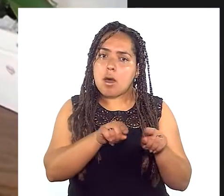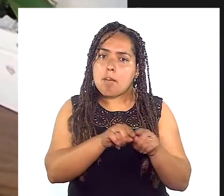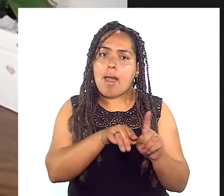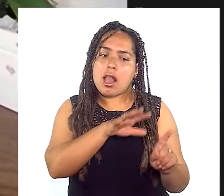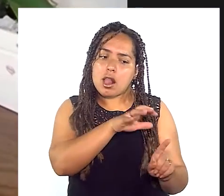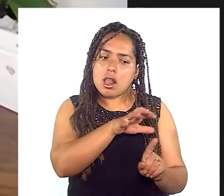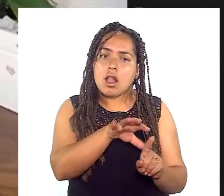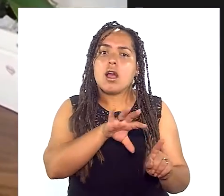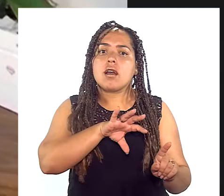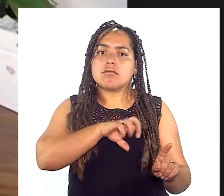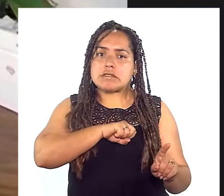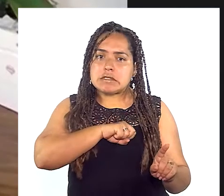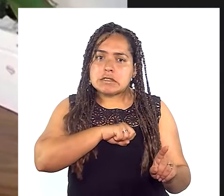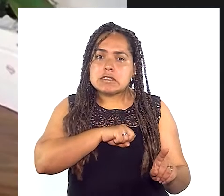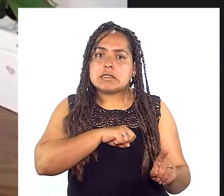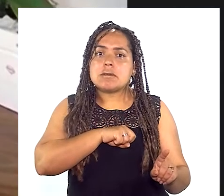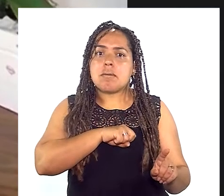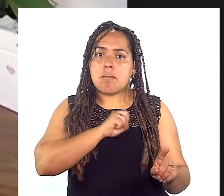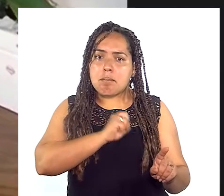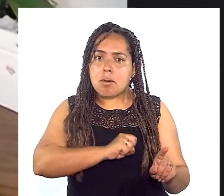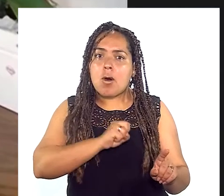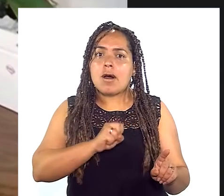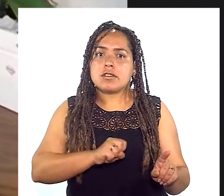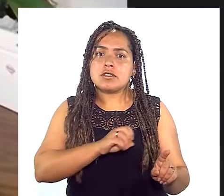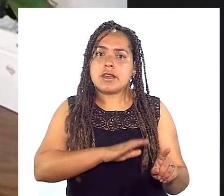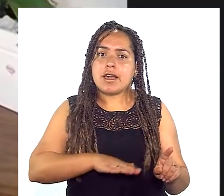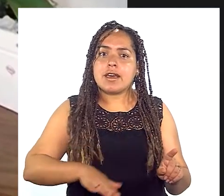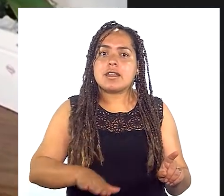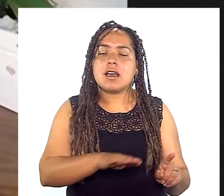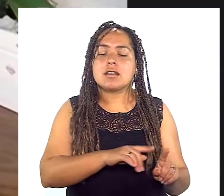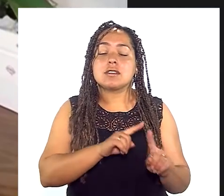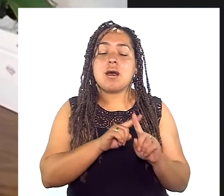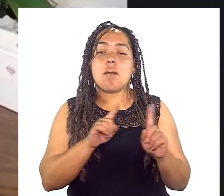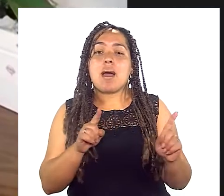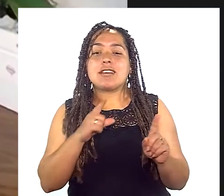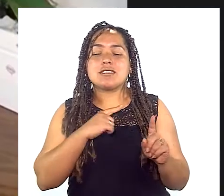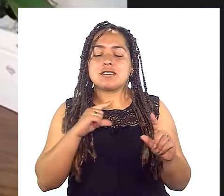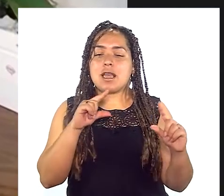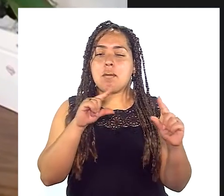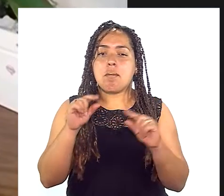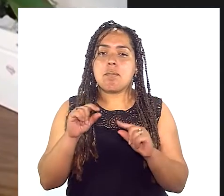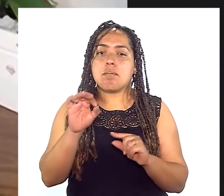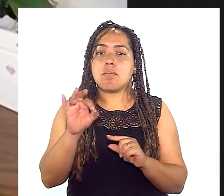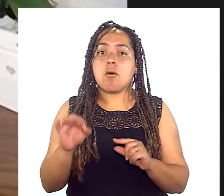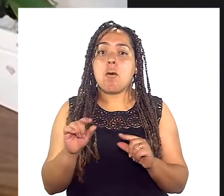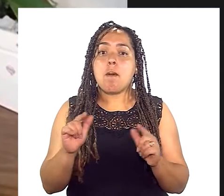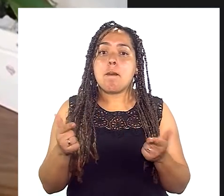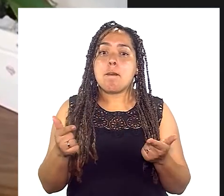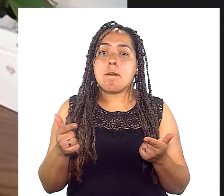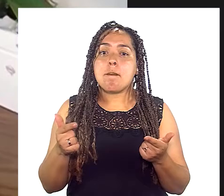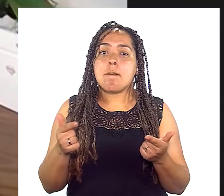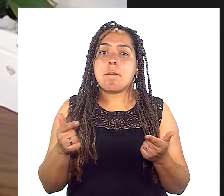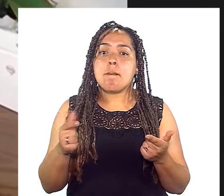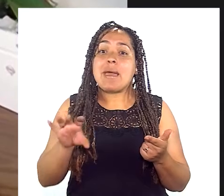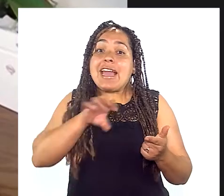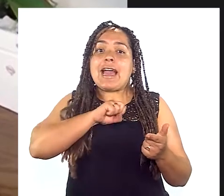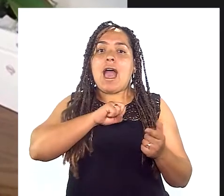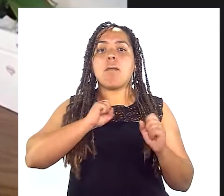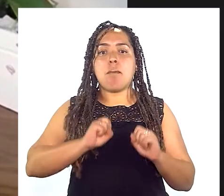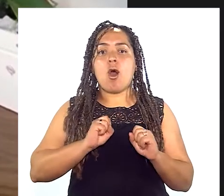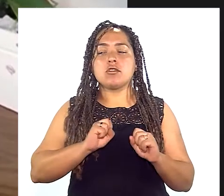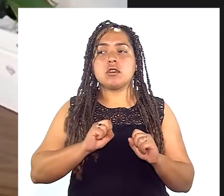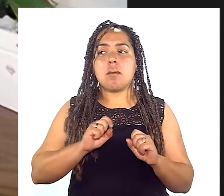também afeta as crianças, né? A gente sabe disso, só que realmente em proporção muito menor, né? Comparando com